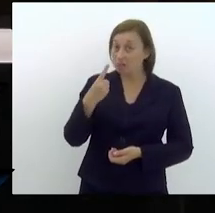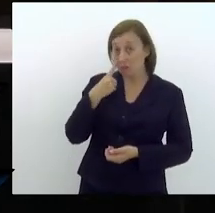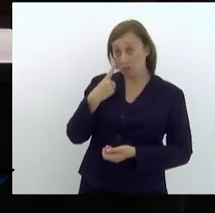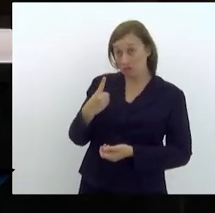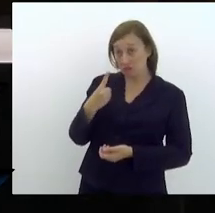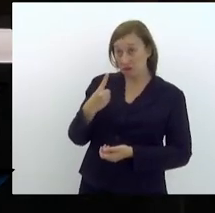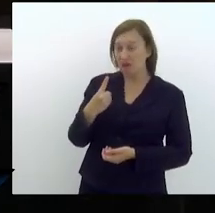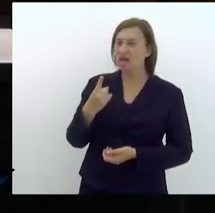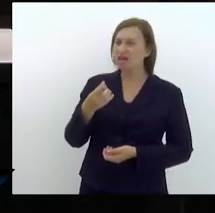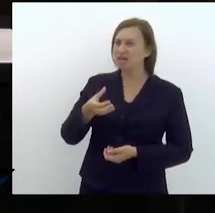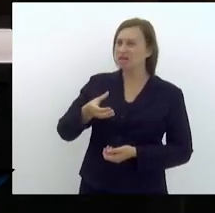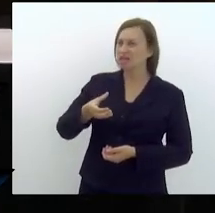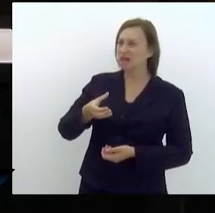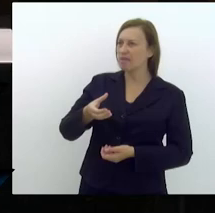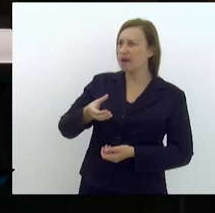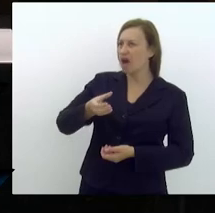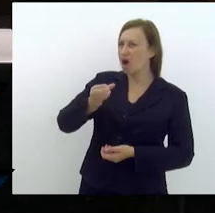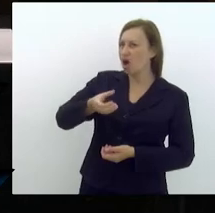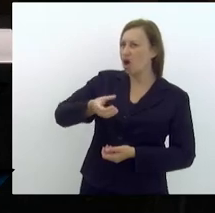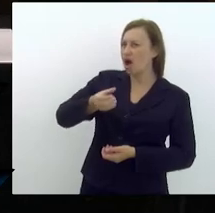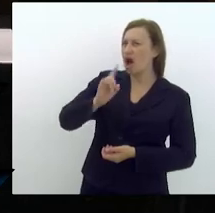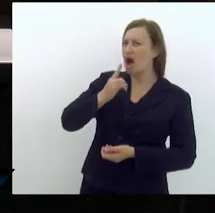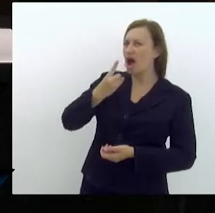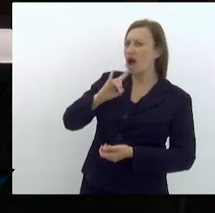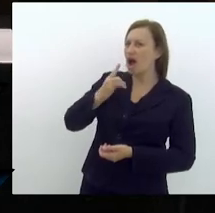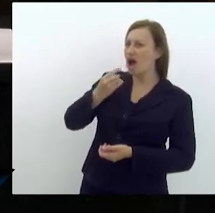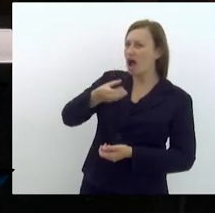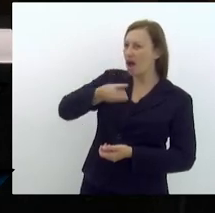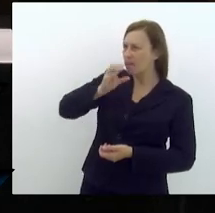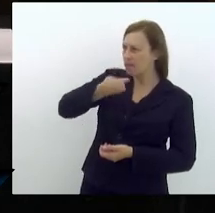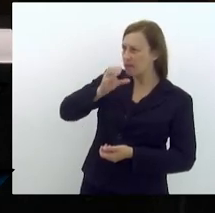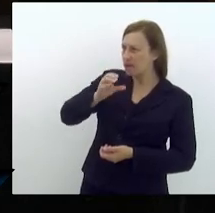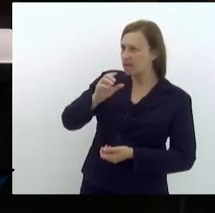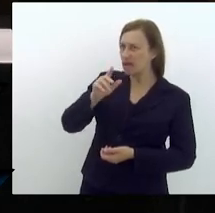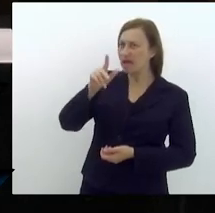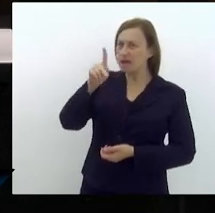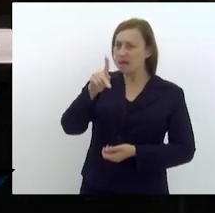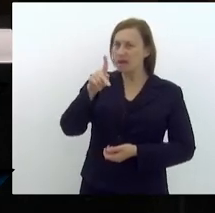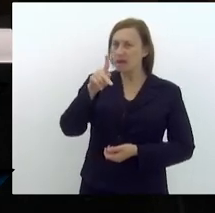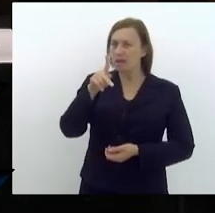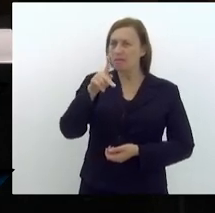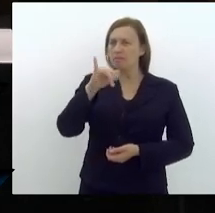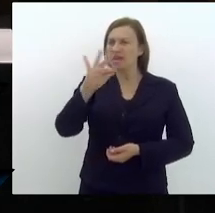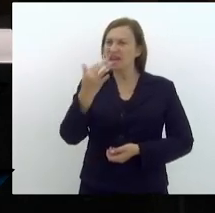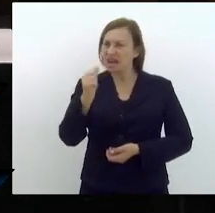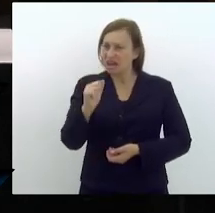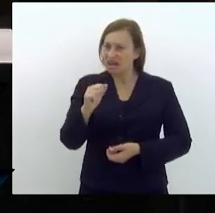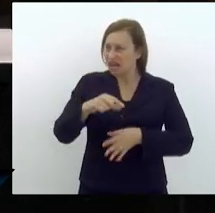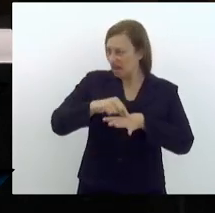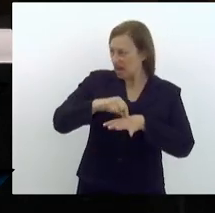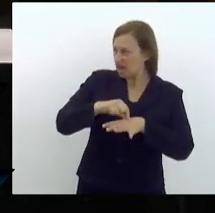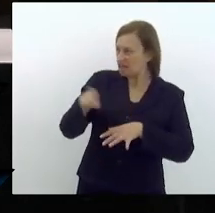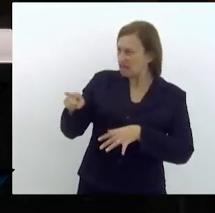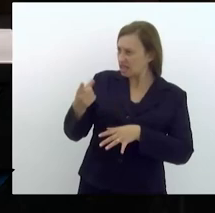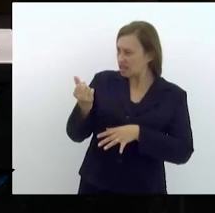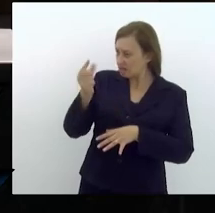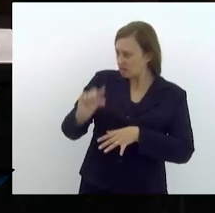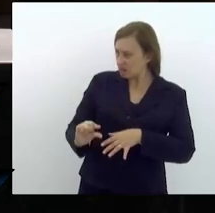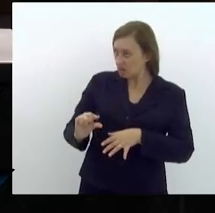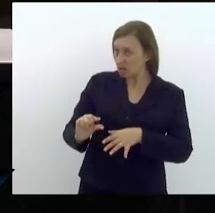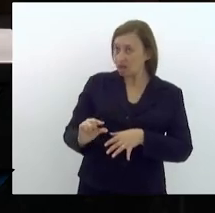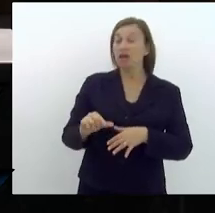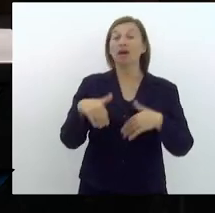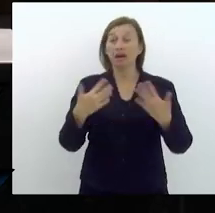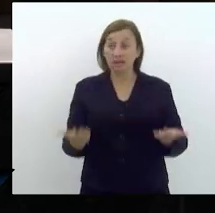ideia sabe a cervejinha picanhazinha que eles falaram que é baratear Ambev Heineken avisam o governo que o preço